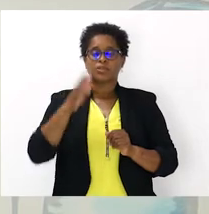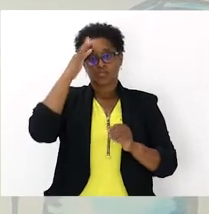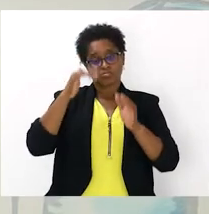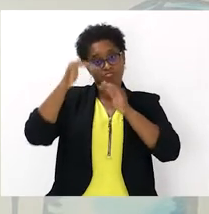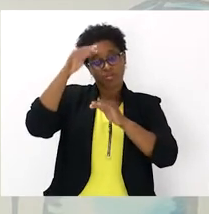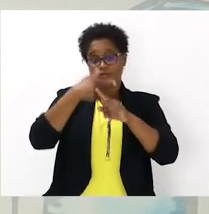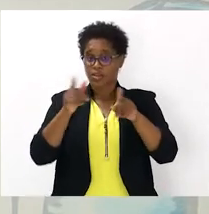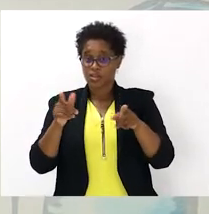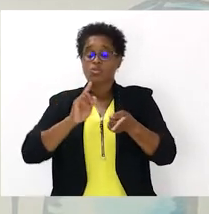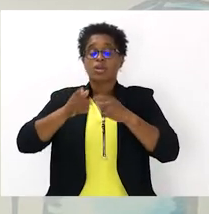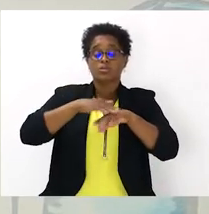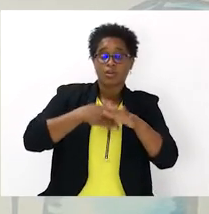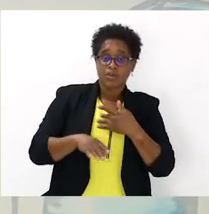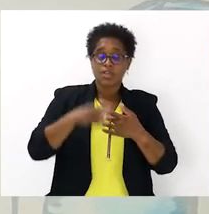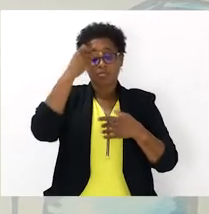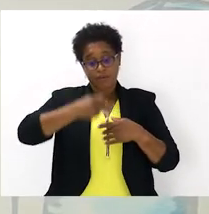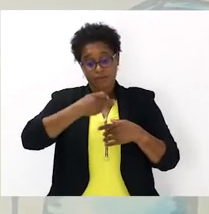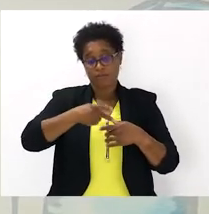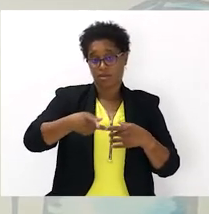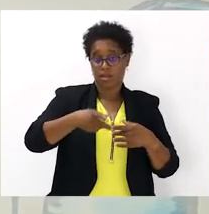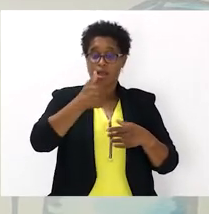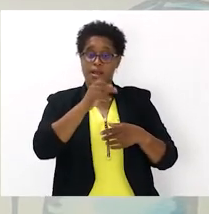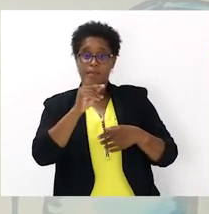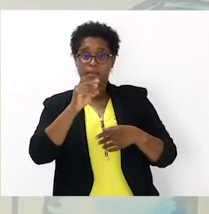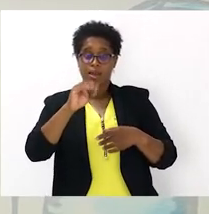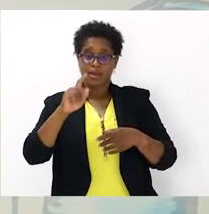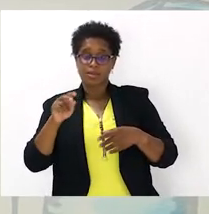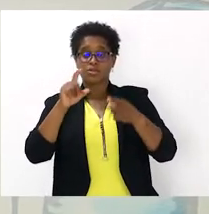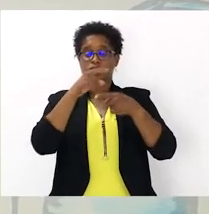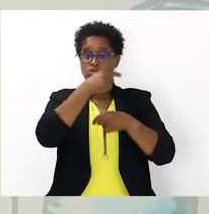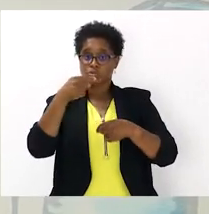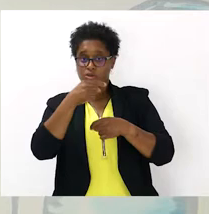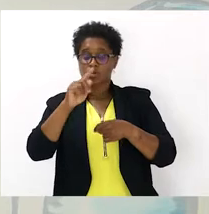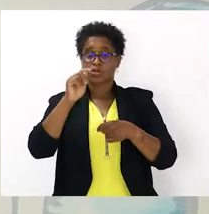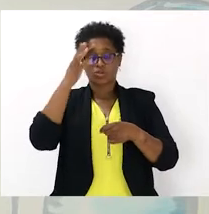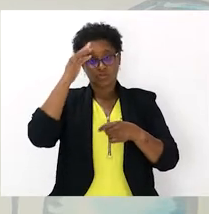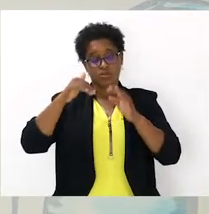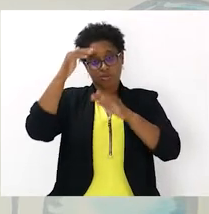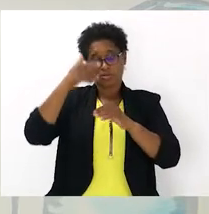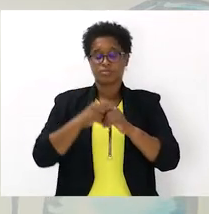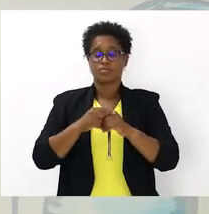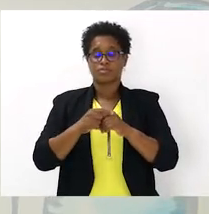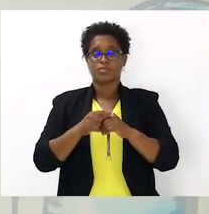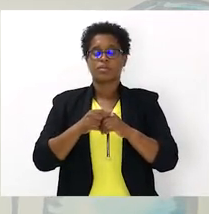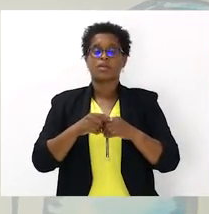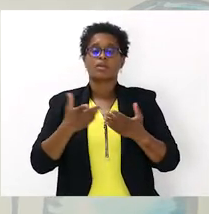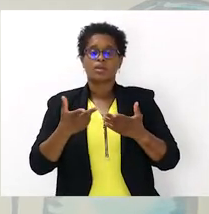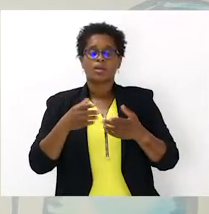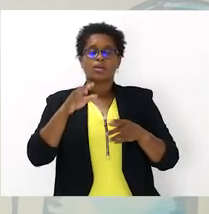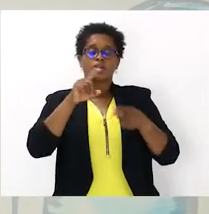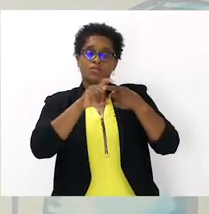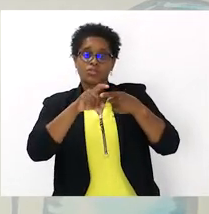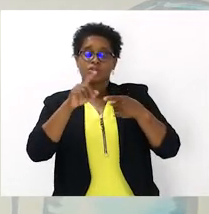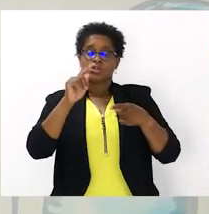expoente diferente. O que é que vamos fazer? Manter a base e subtrair expoente. Divisão de potência com o